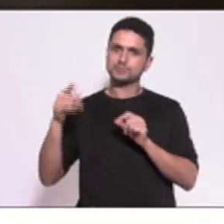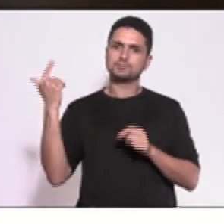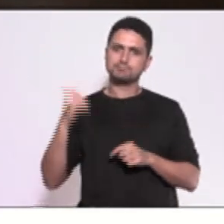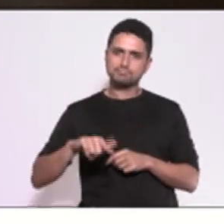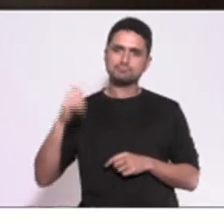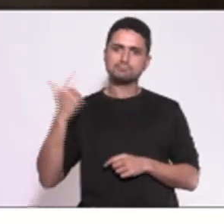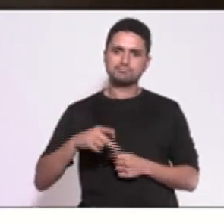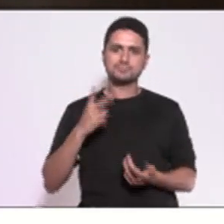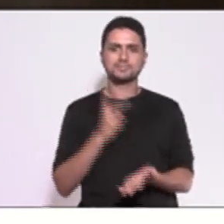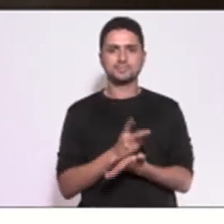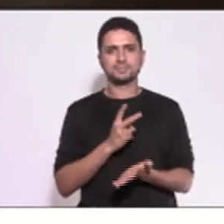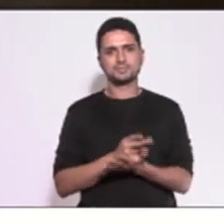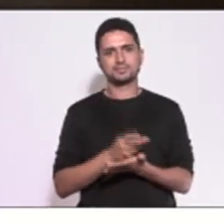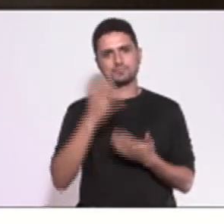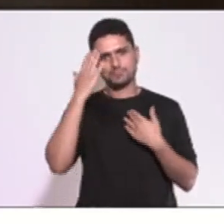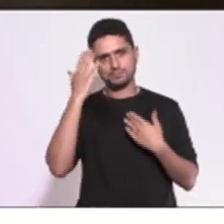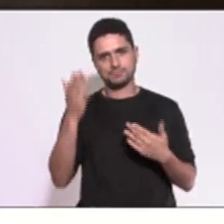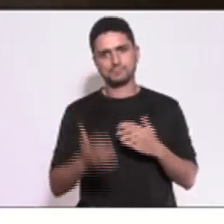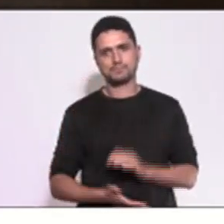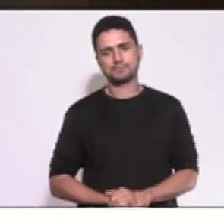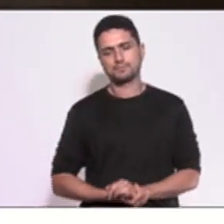Obrigado.